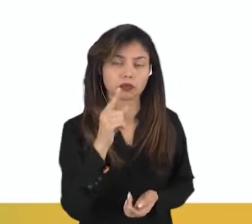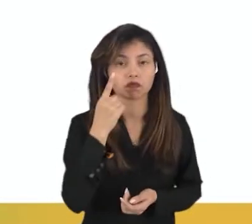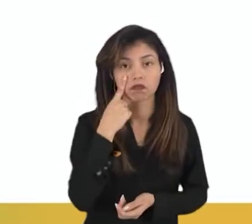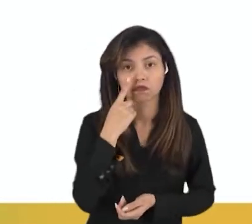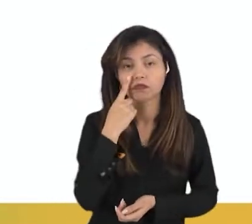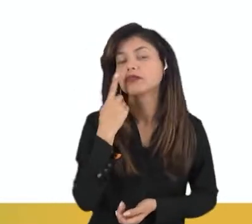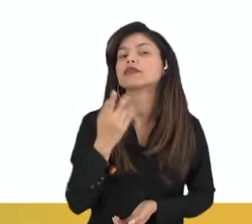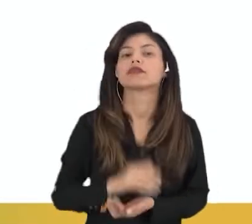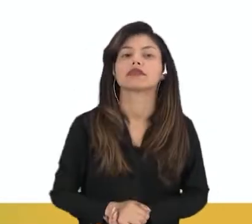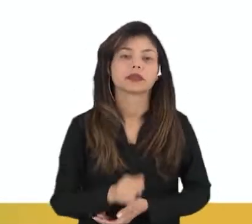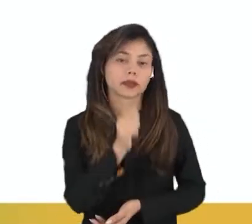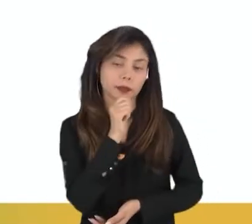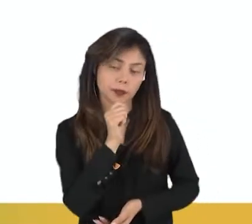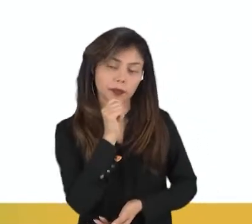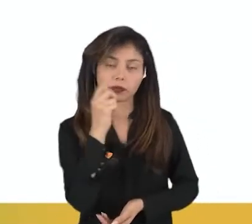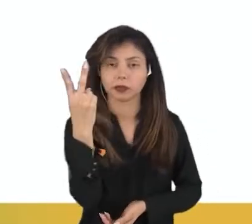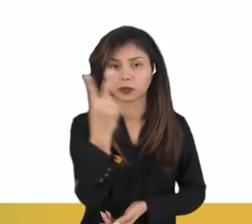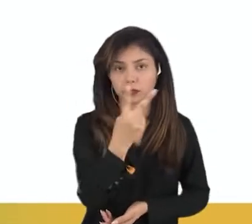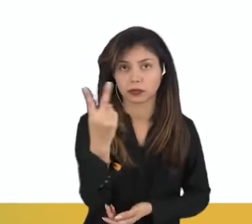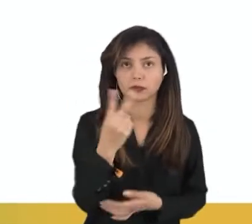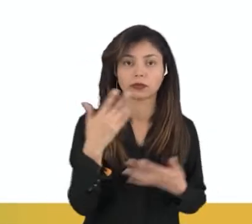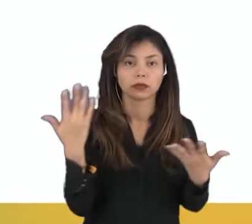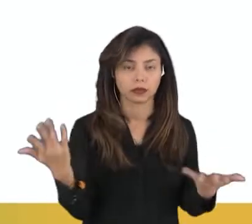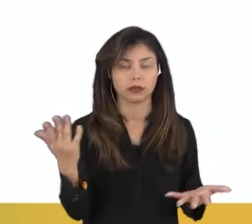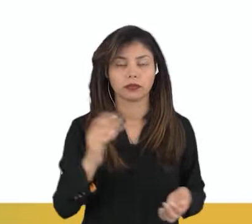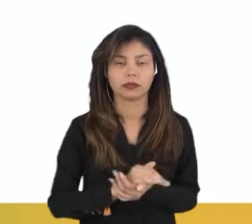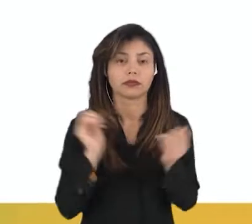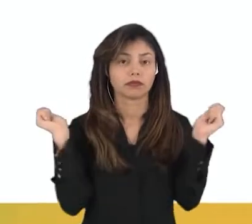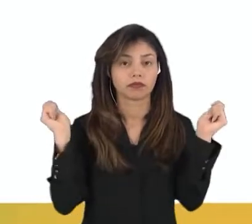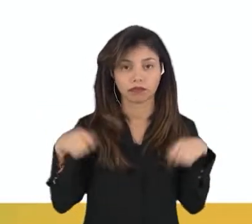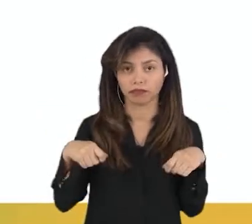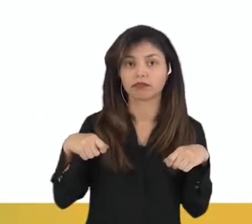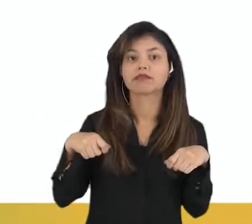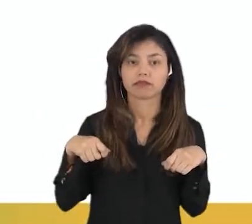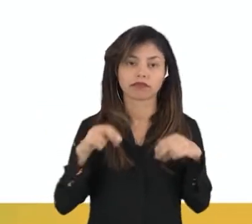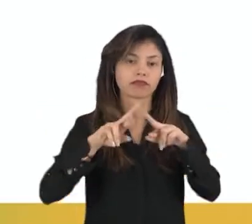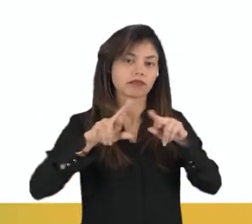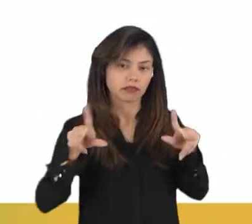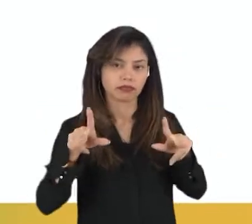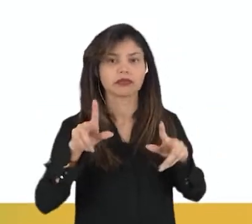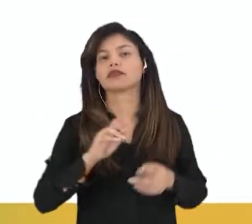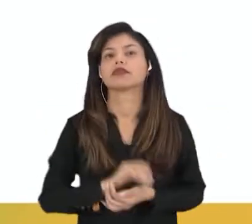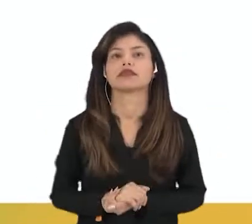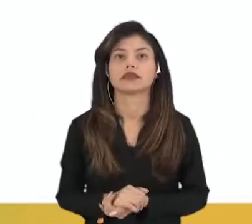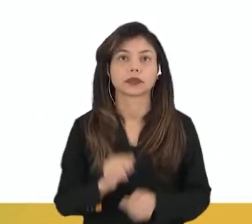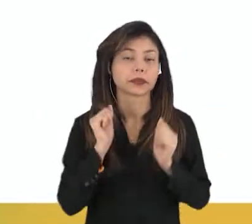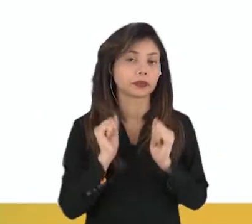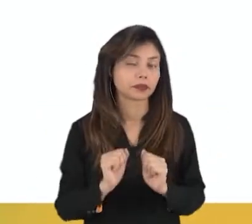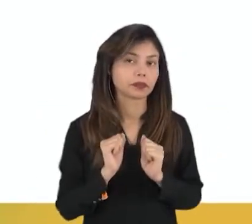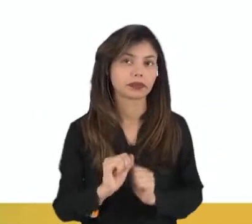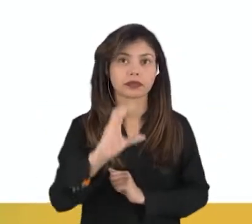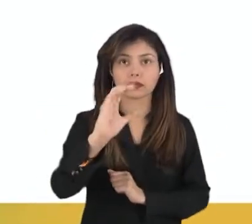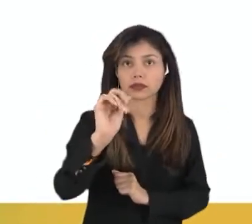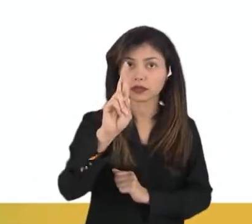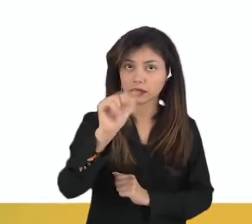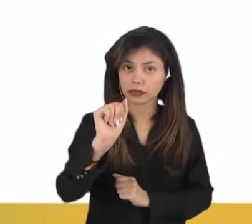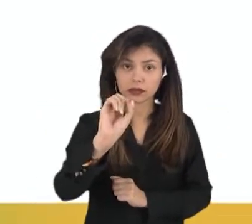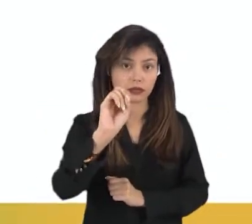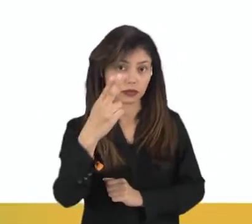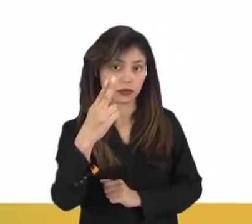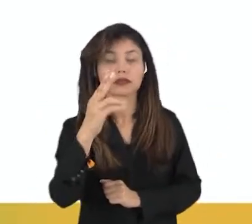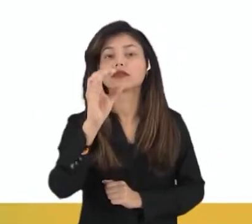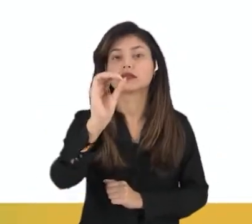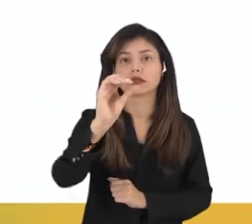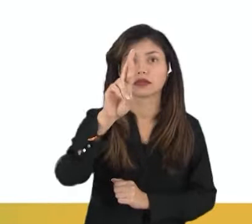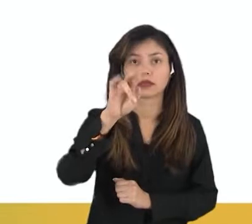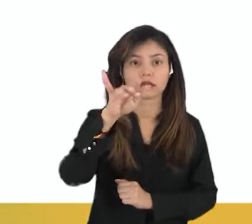Observe que aí nós também temos 2 possibilidades de evento, né, diferente aí, que pode ser cara ou coroa para